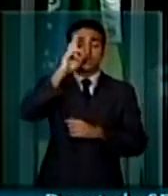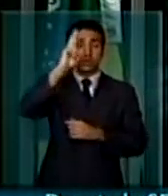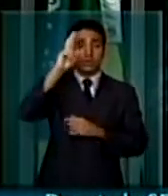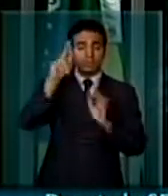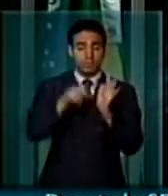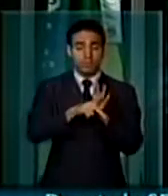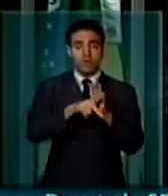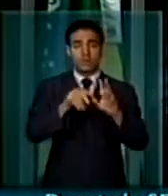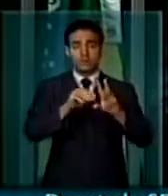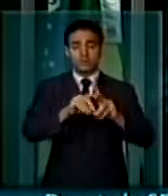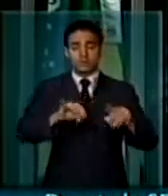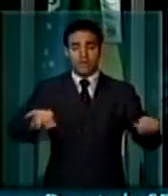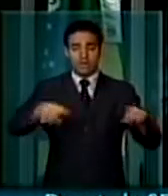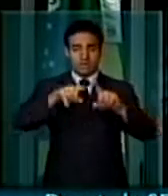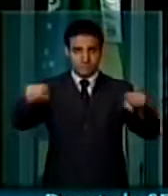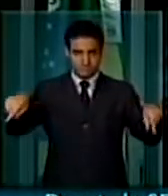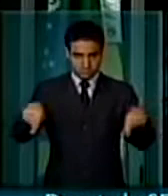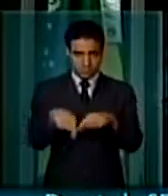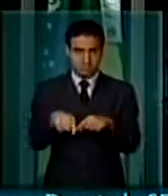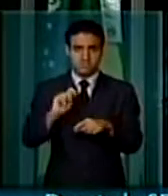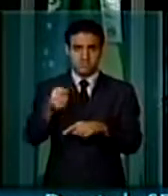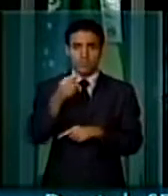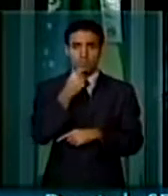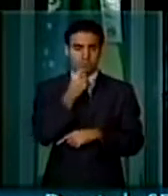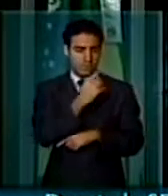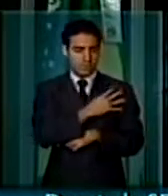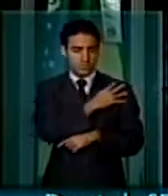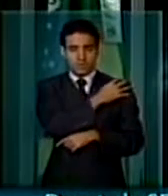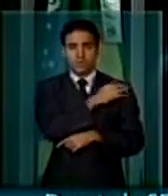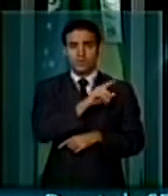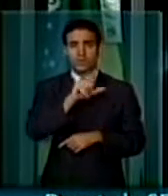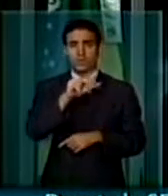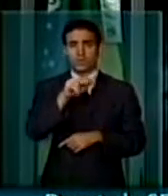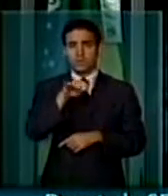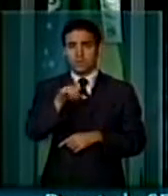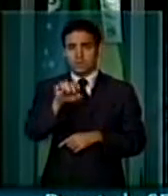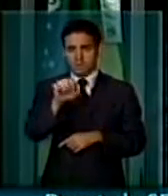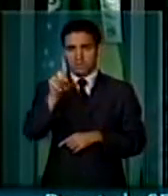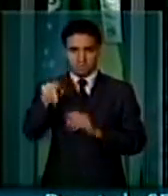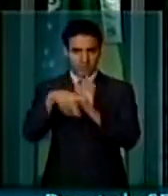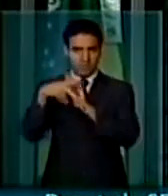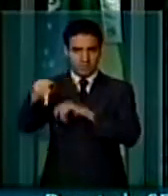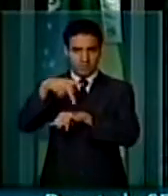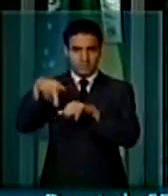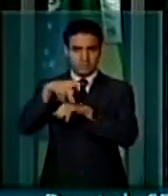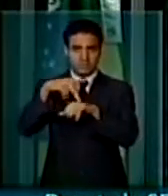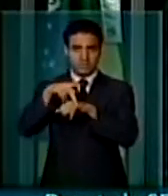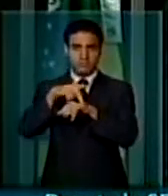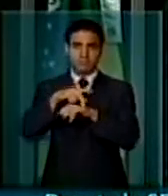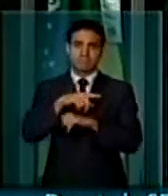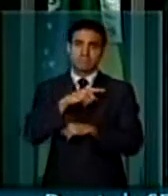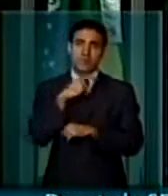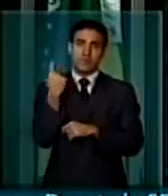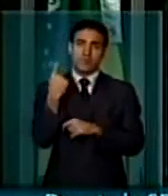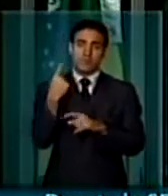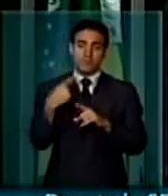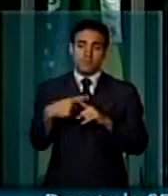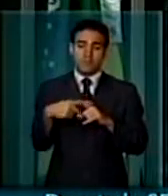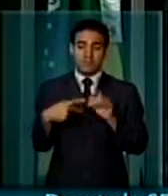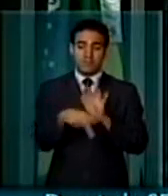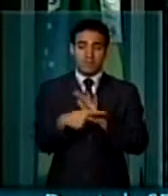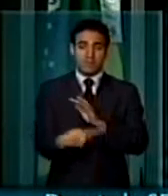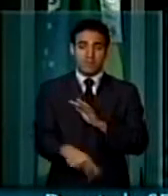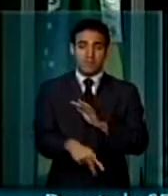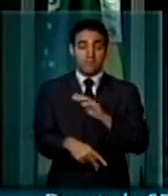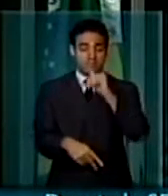o domínio das terras. Foi quando o capitão Lunier foi morto pelo herói do Amapá, chamado Francisco Xavier da Veiga